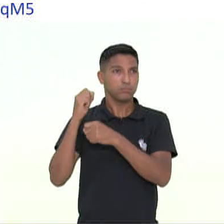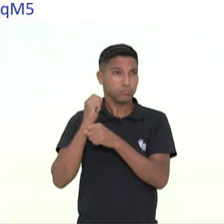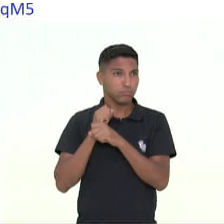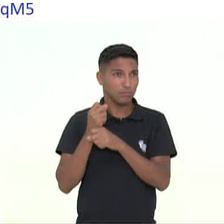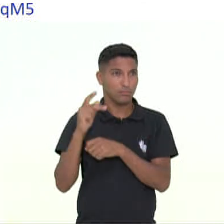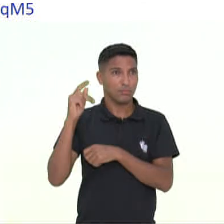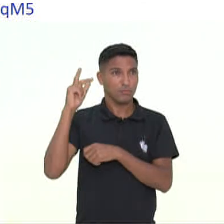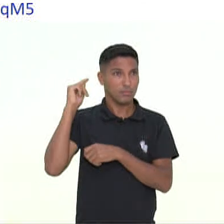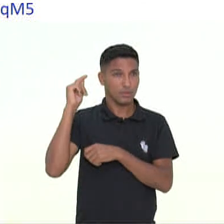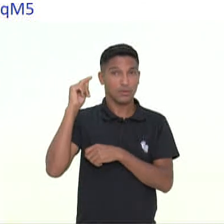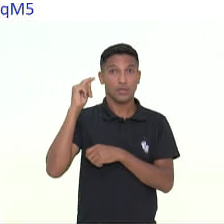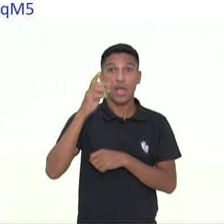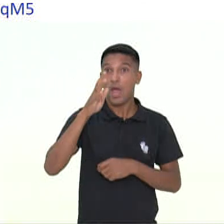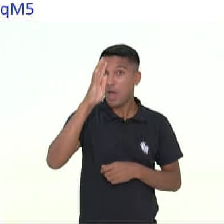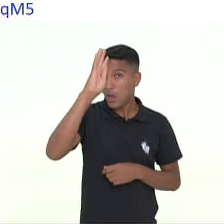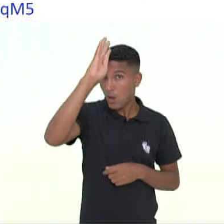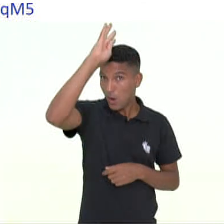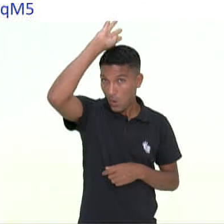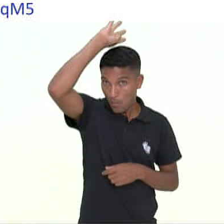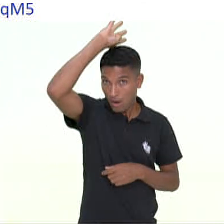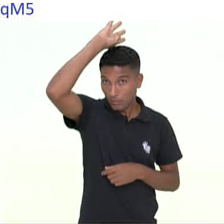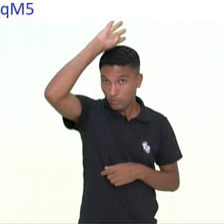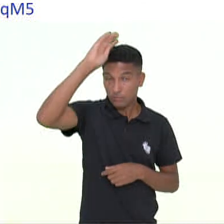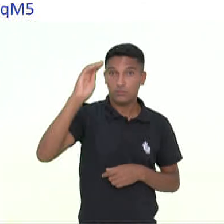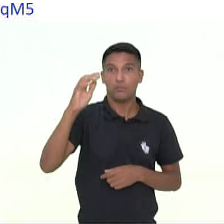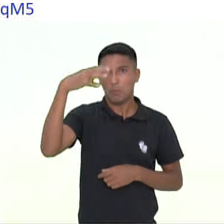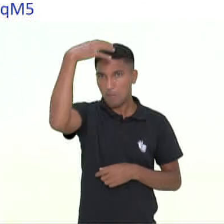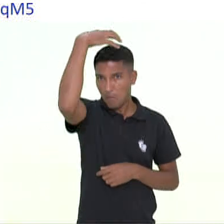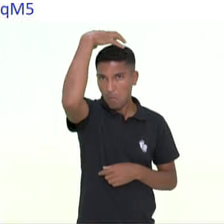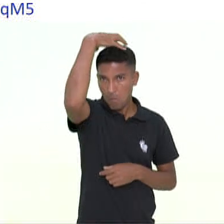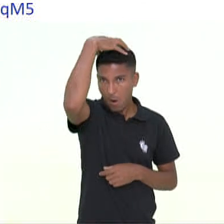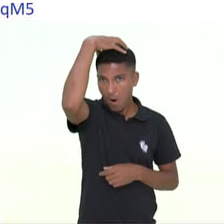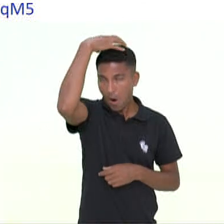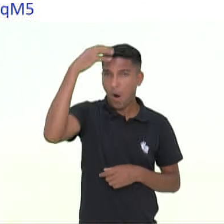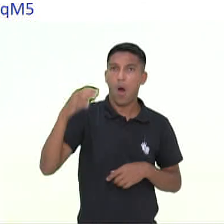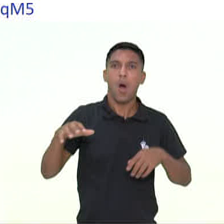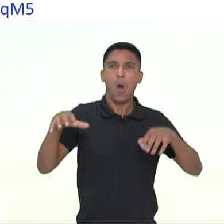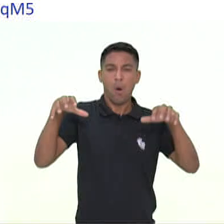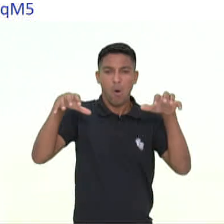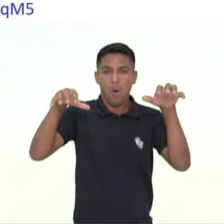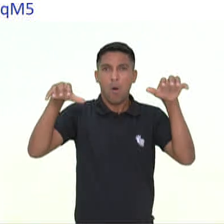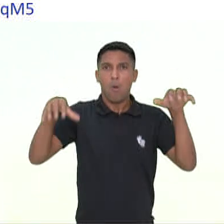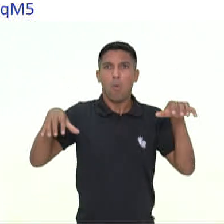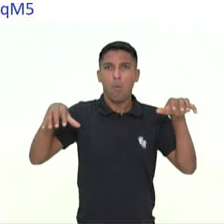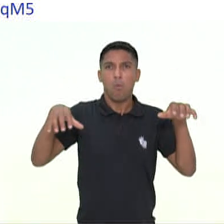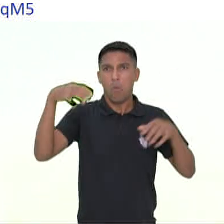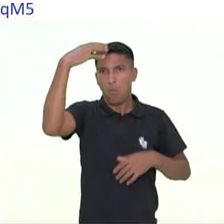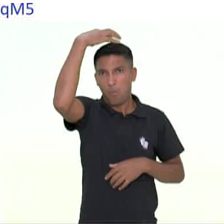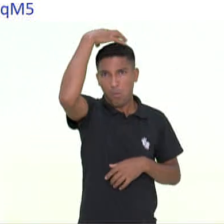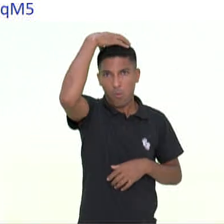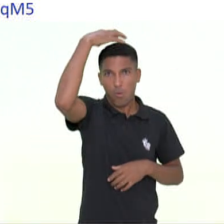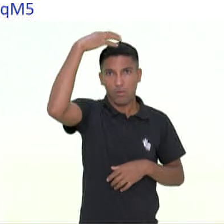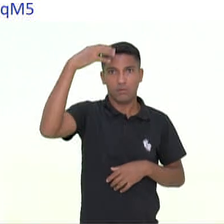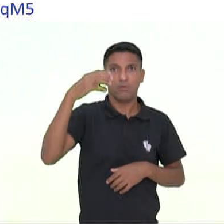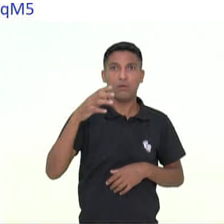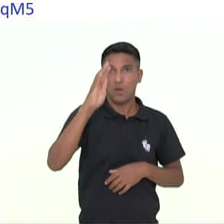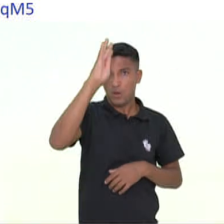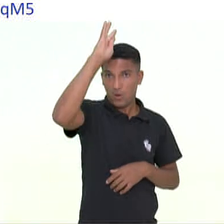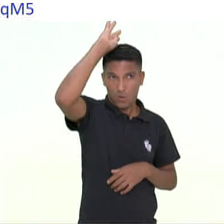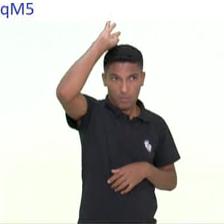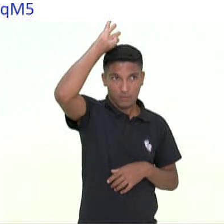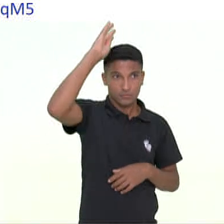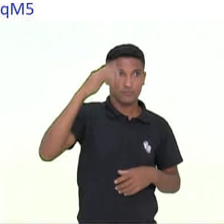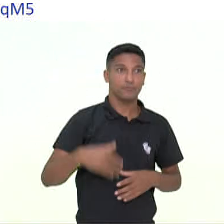ininterrupta como os legionários eram obrigados a se deslocar há milhares de quilômetros a pé foi